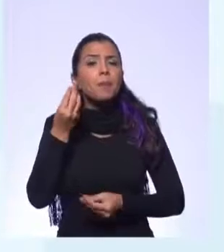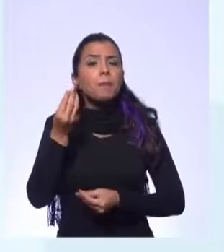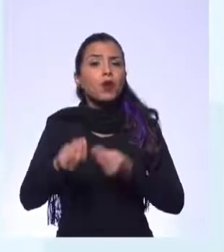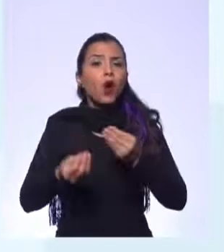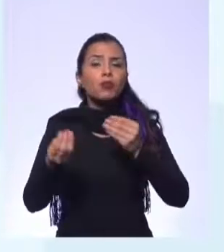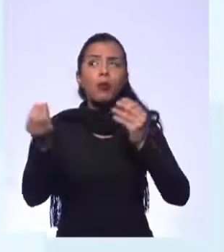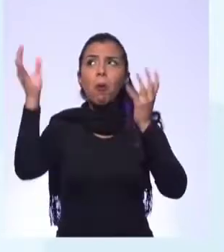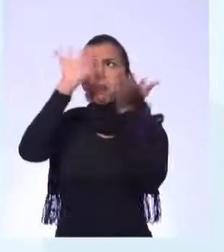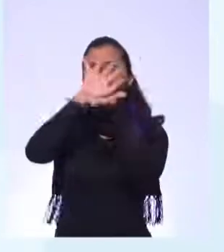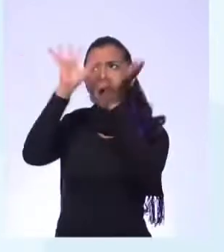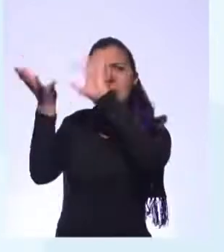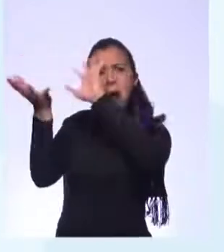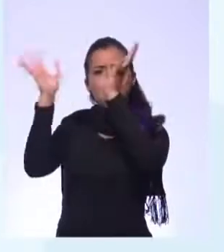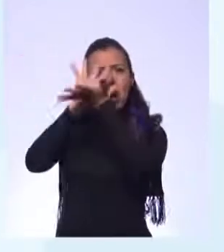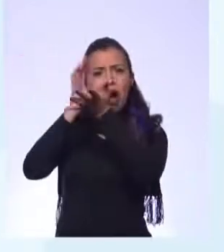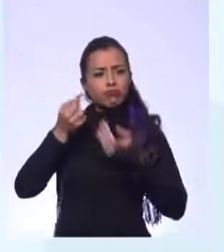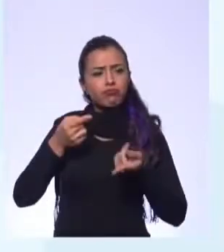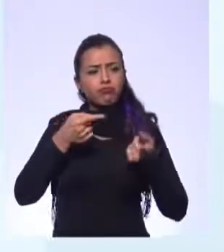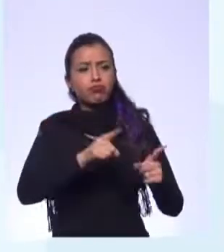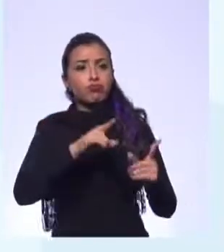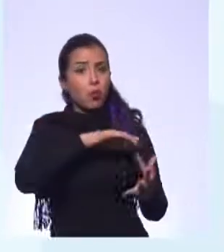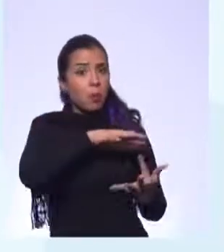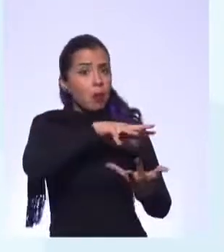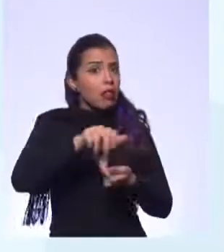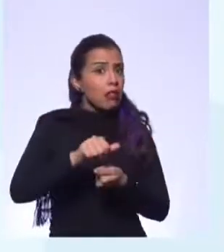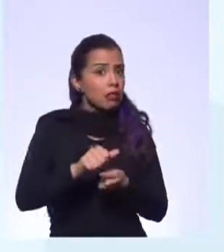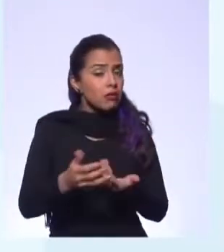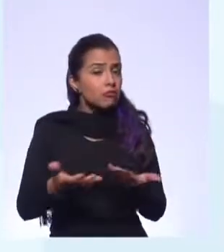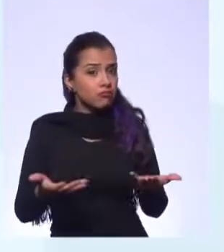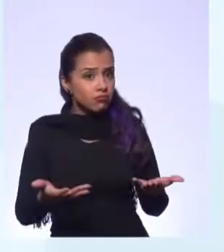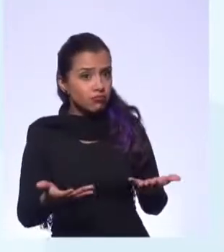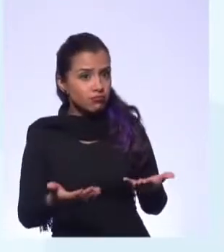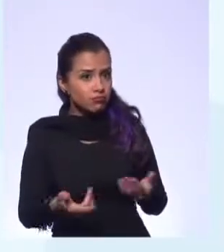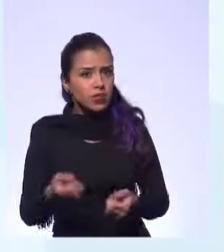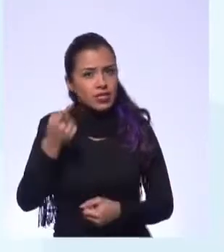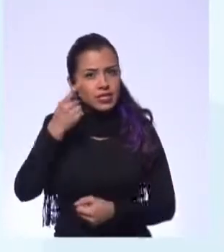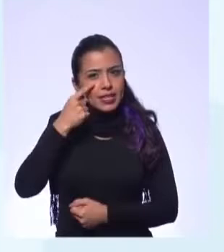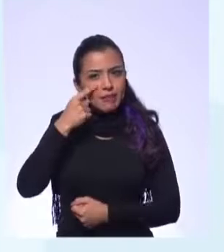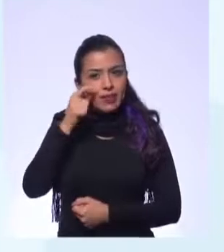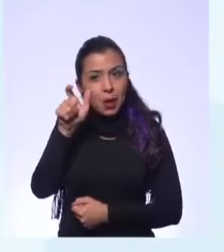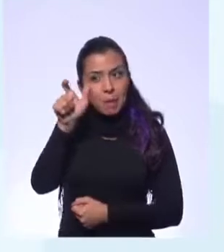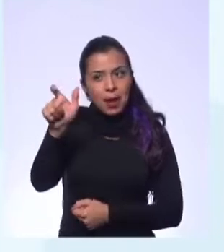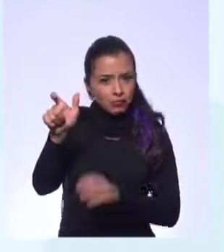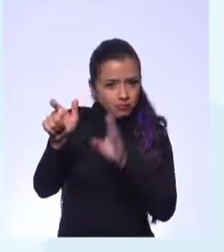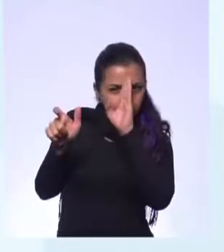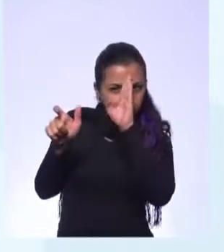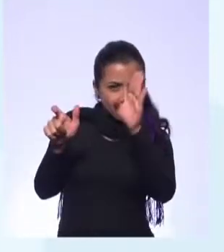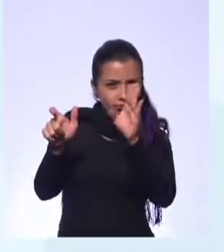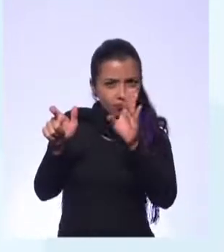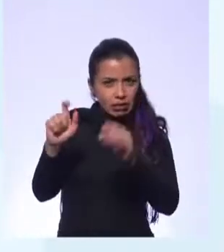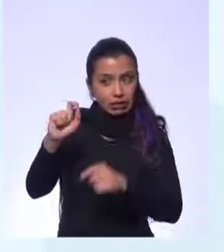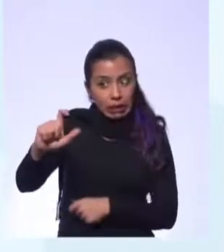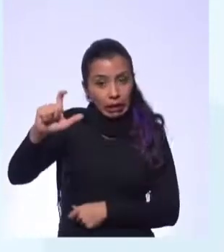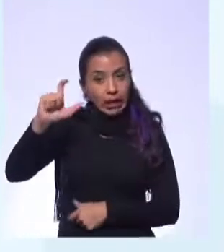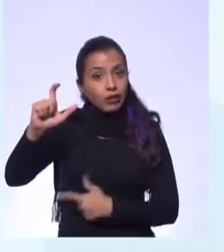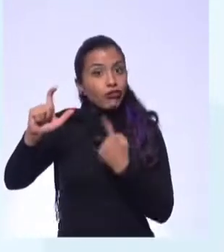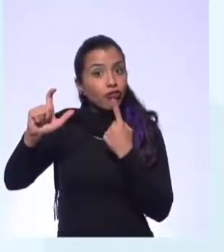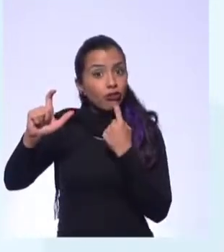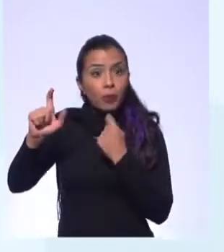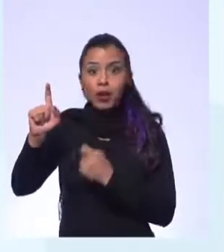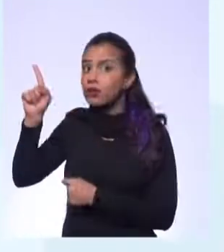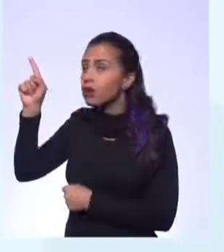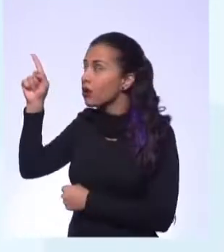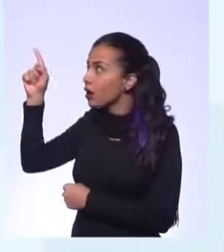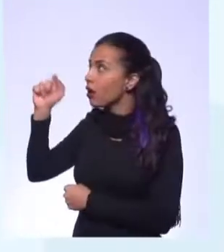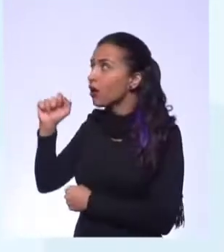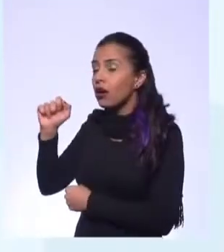mudanças climáticas podem afetar o nosso planeta? Vocês perceberam que tem uma palavra que está ali destacada, em letra maiúscula e vermelha?